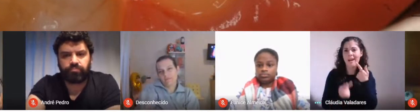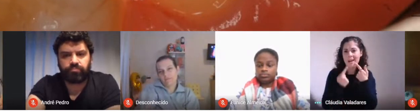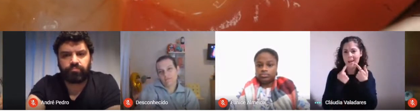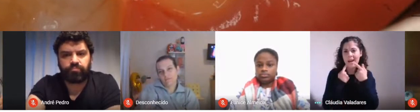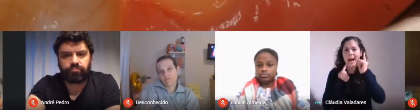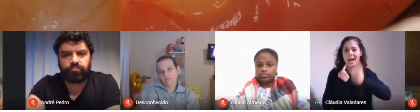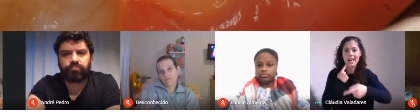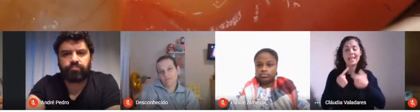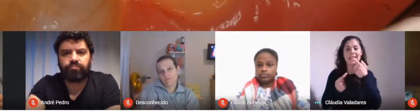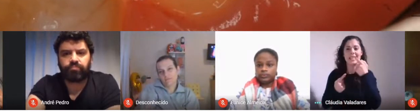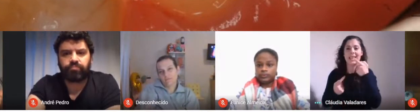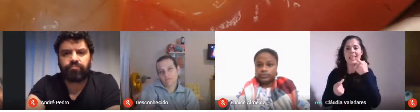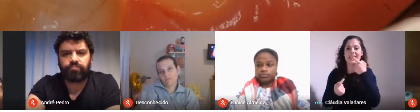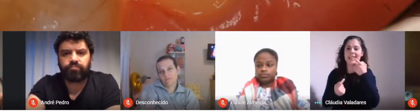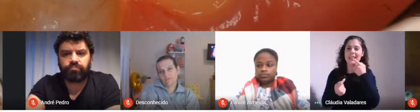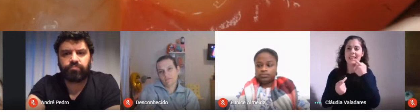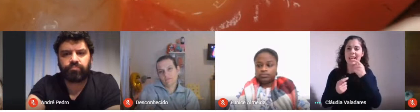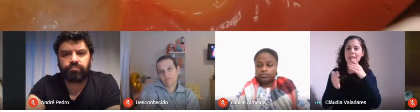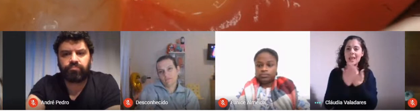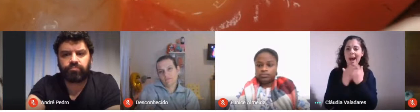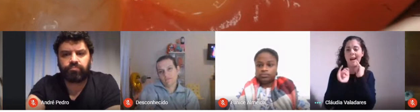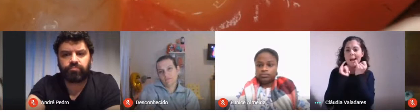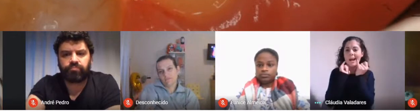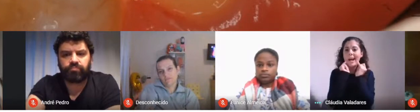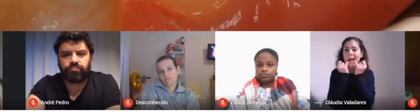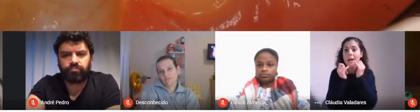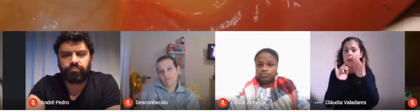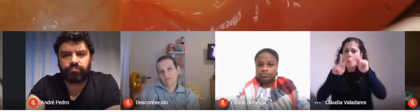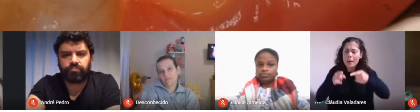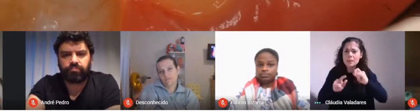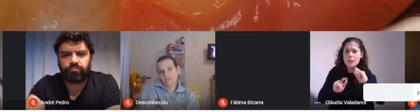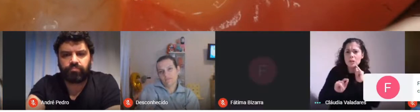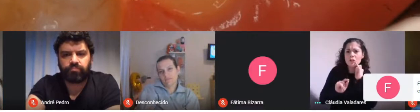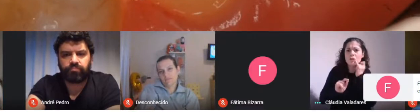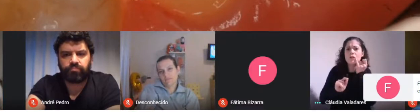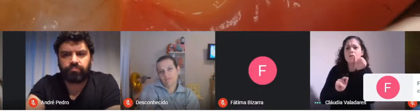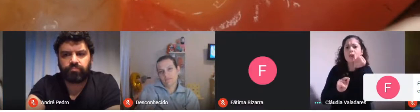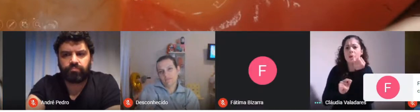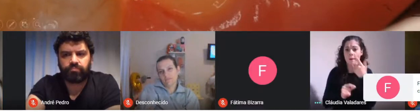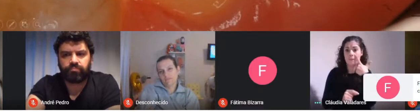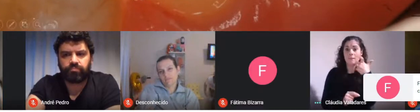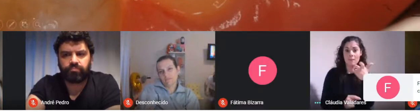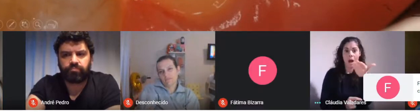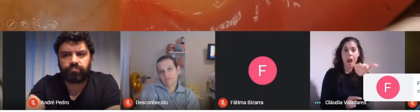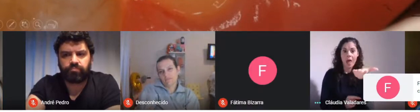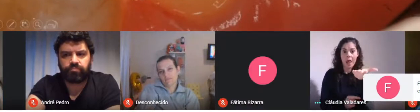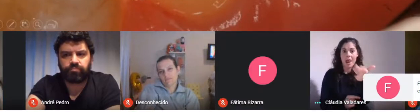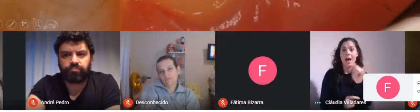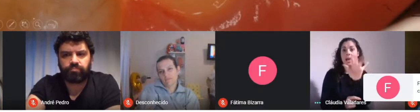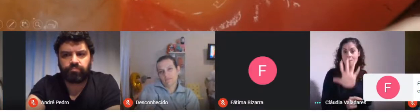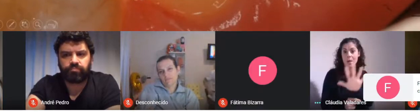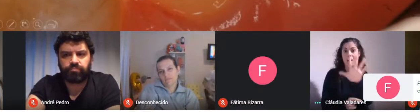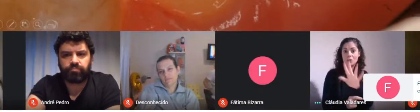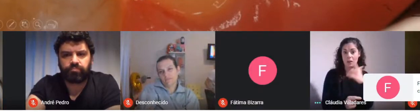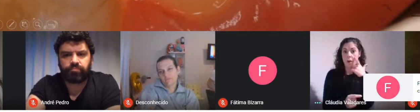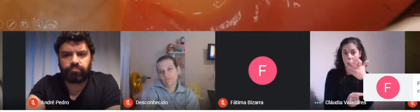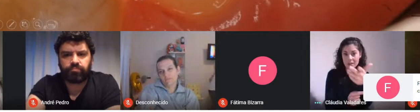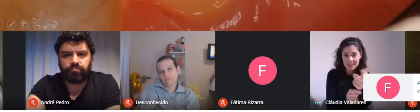dos dentes que leva à formação de uma cavidade, como está aqui nesta imagem.